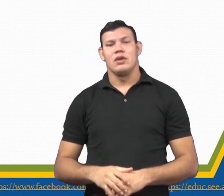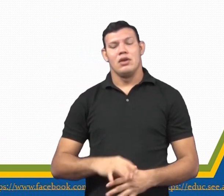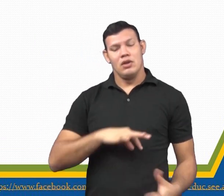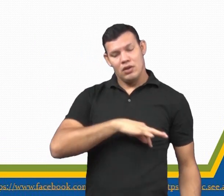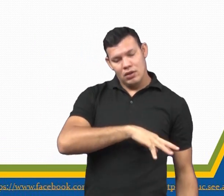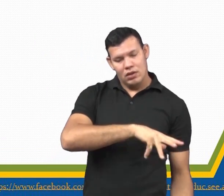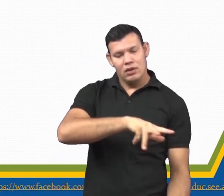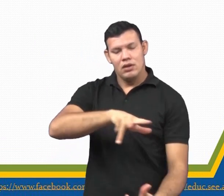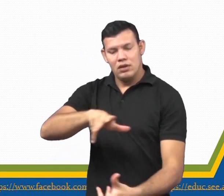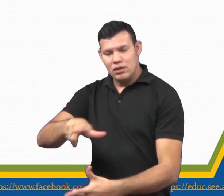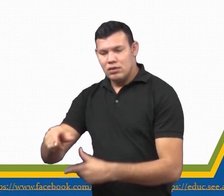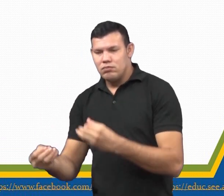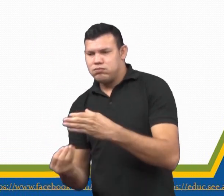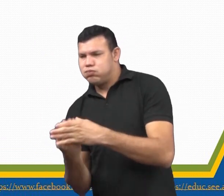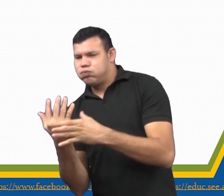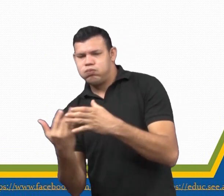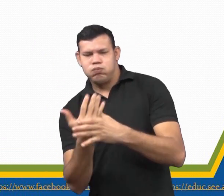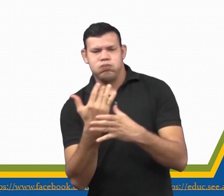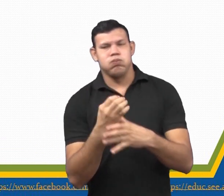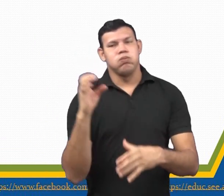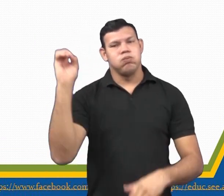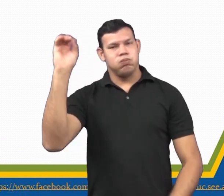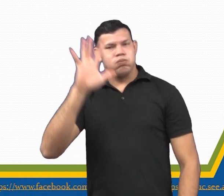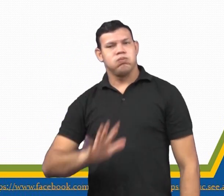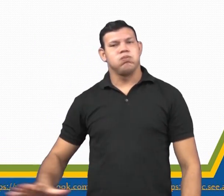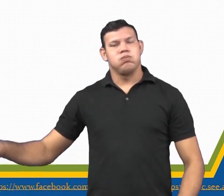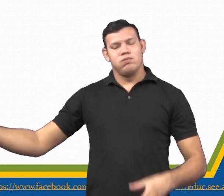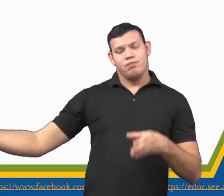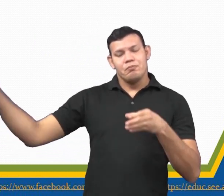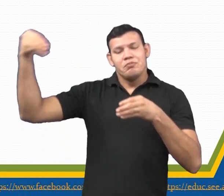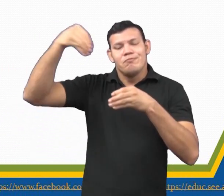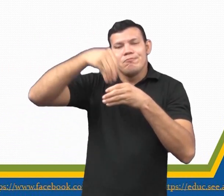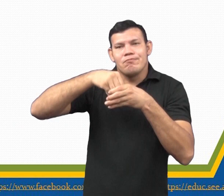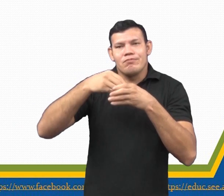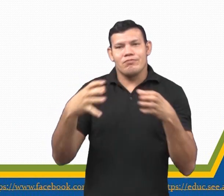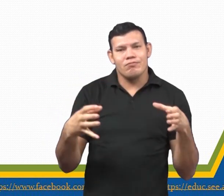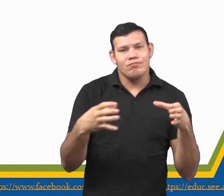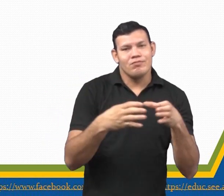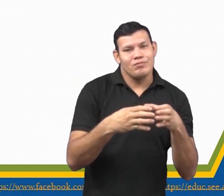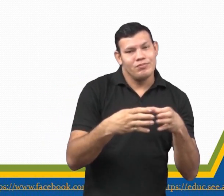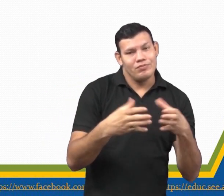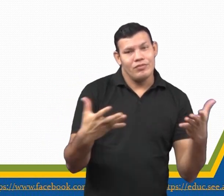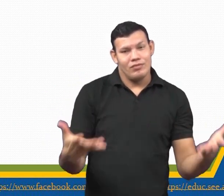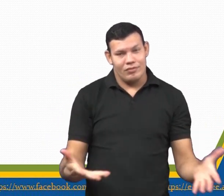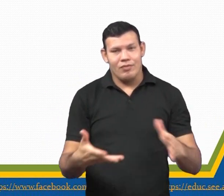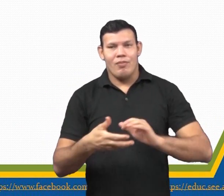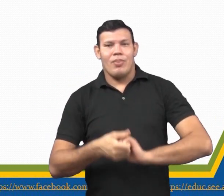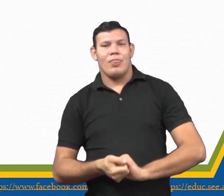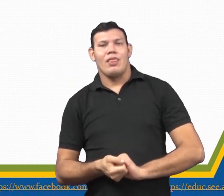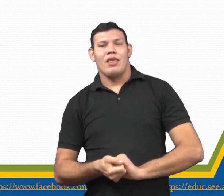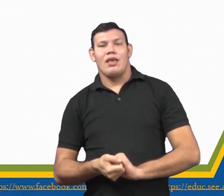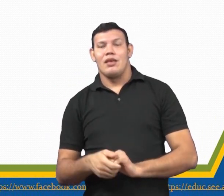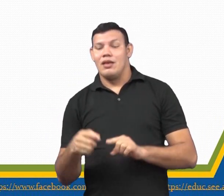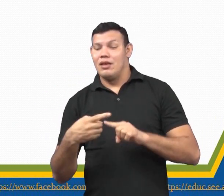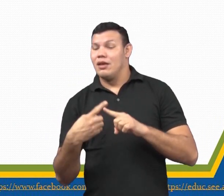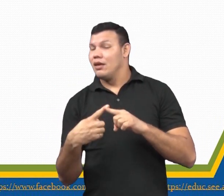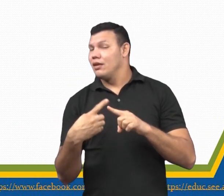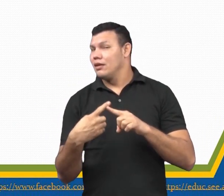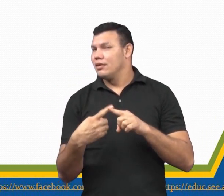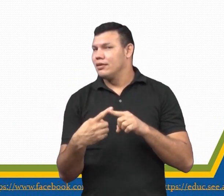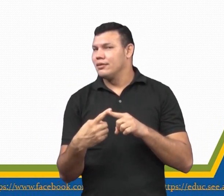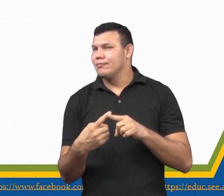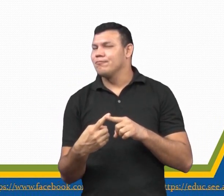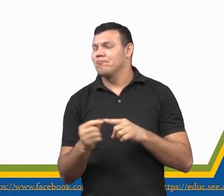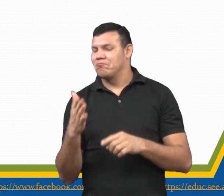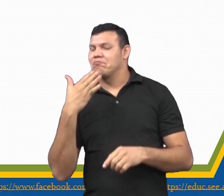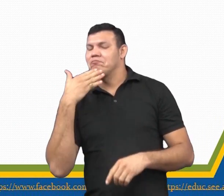Então é importante que a Oceania esteja dentro desse grupo, porque a APEC, principalmente nessa região da Ásia, corresponde a